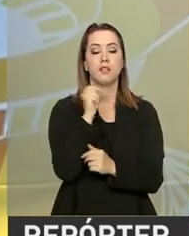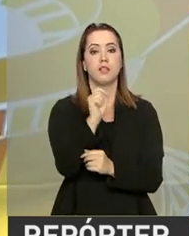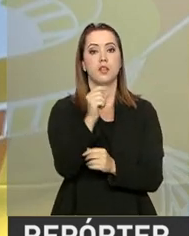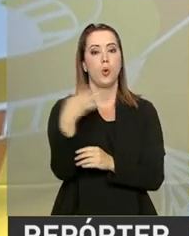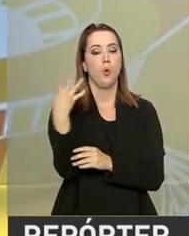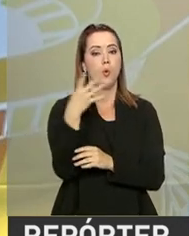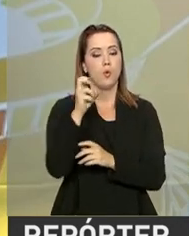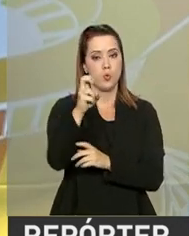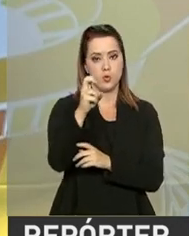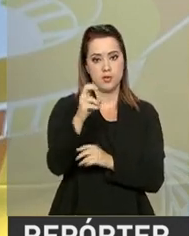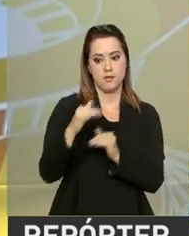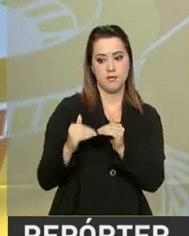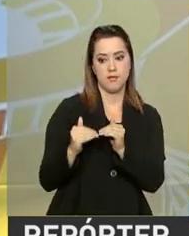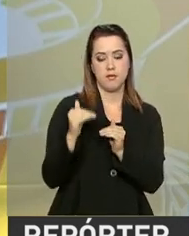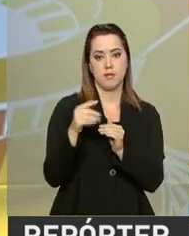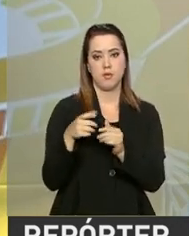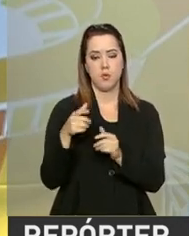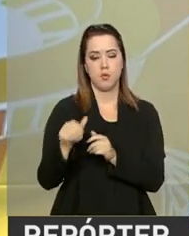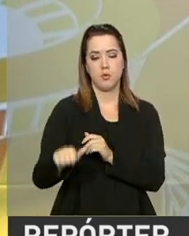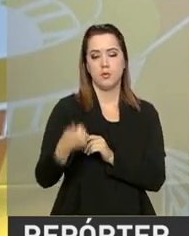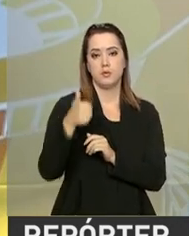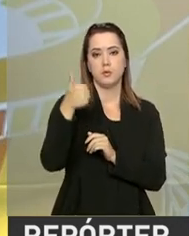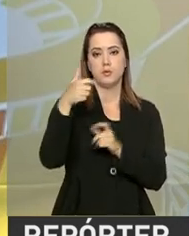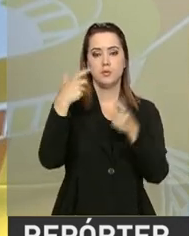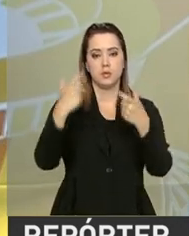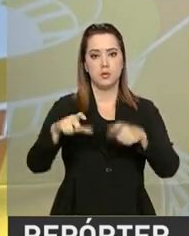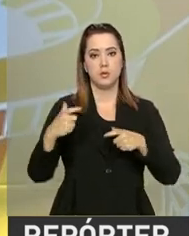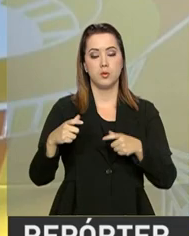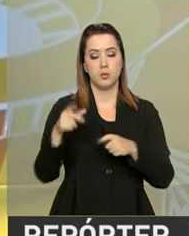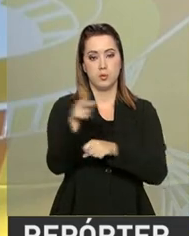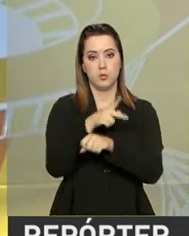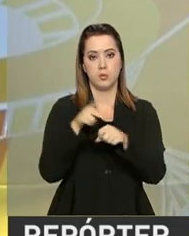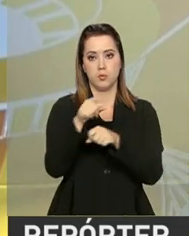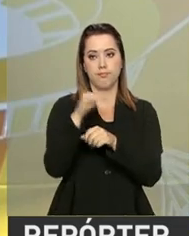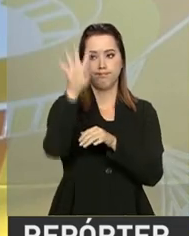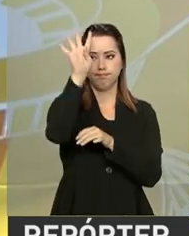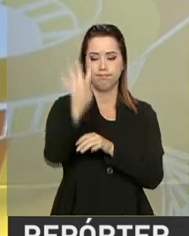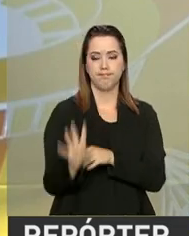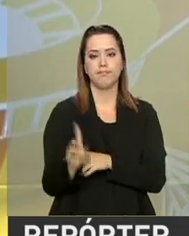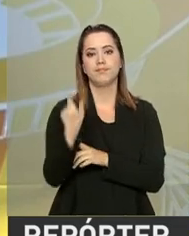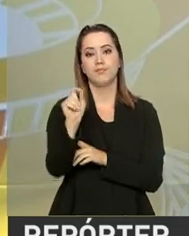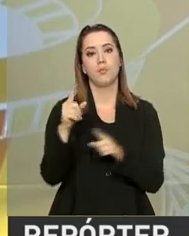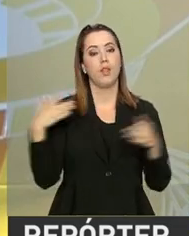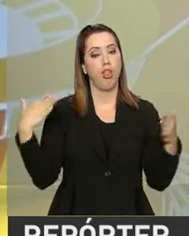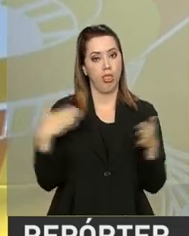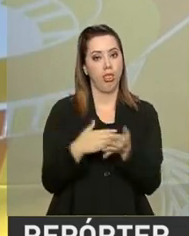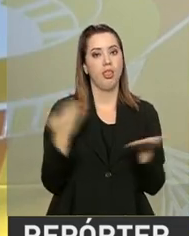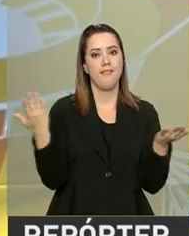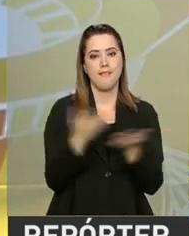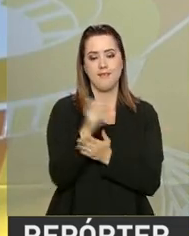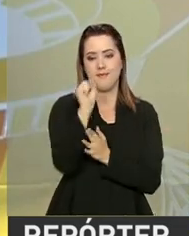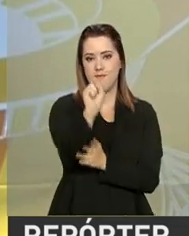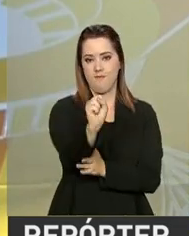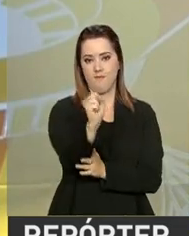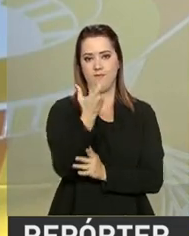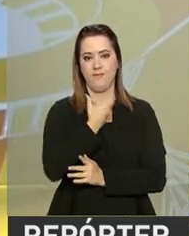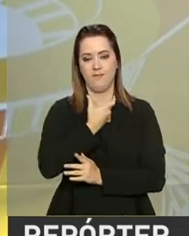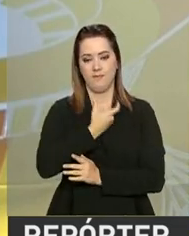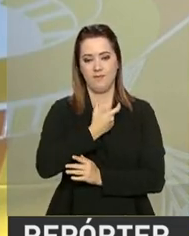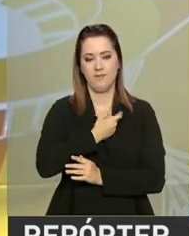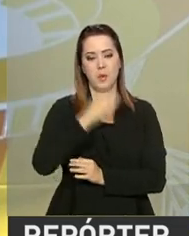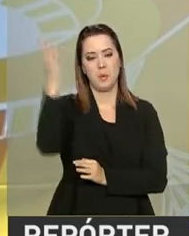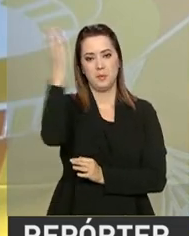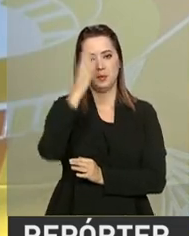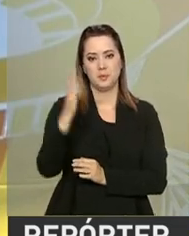que é ficar entre os cinco primeiros países no ranking geral de medalhas. Até agora, com as 8 medalhas conquistadas,